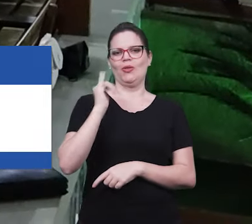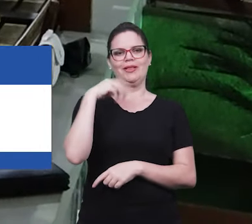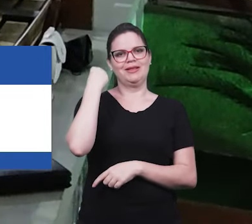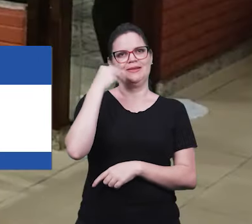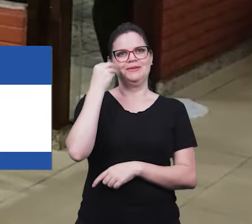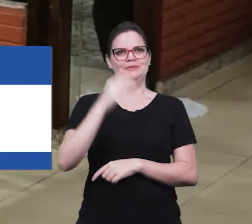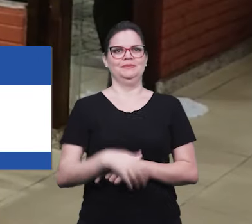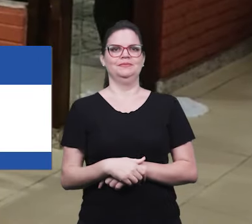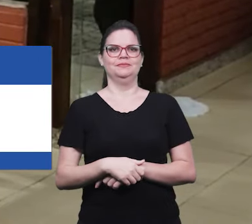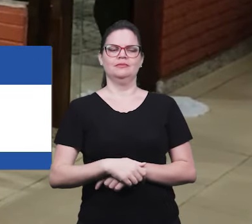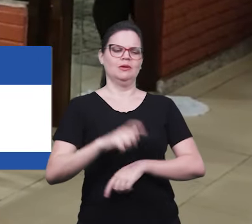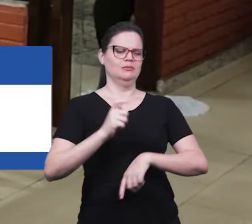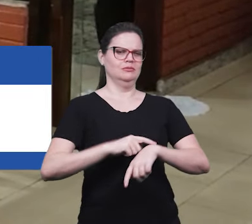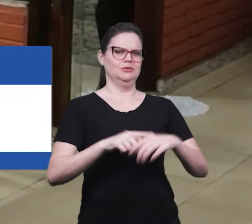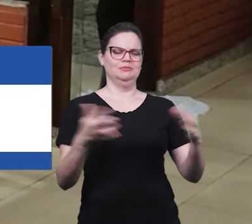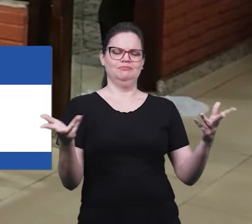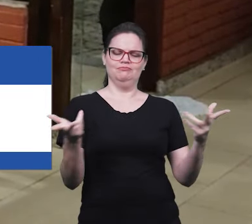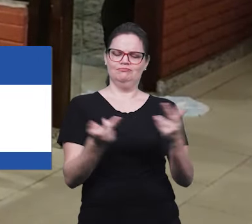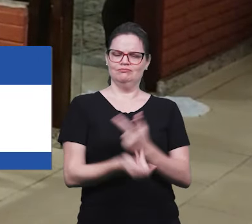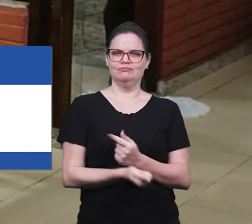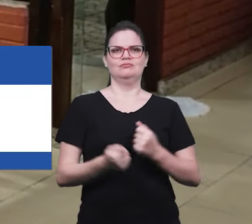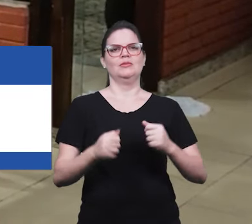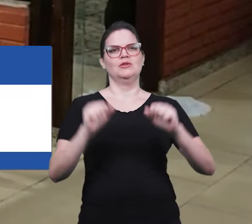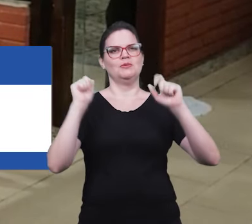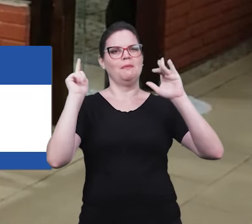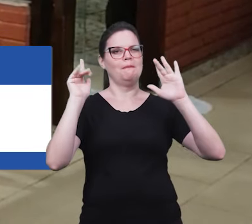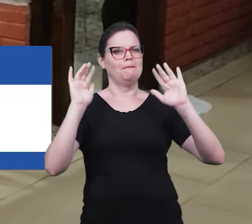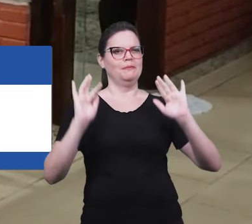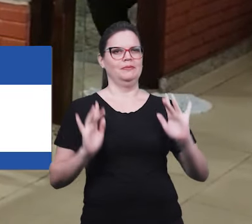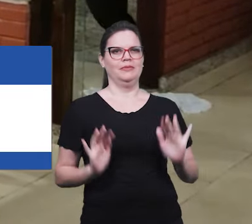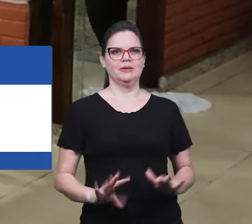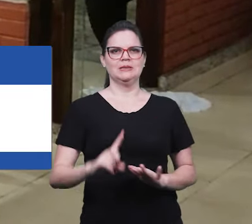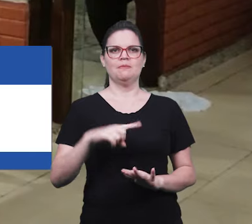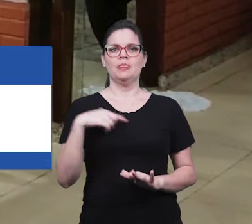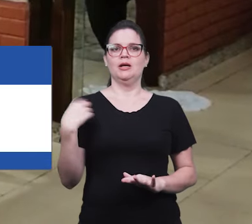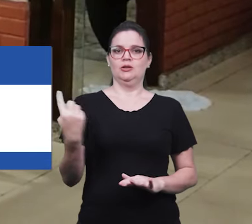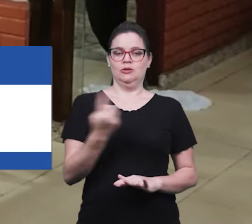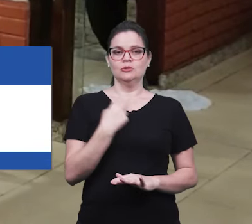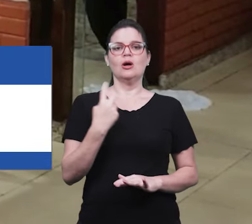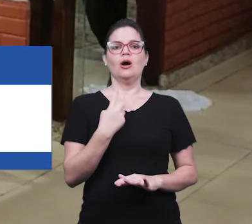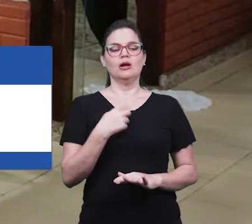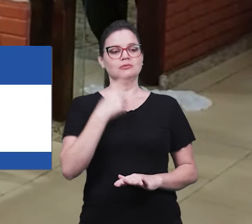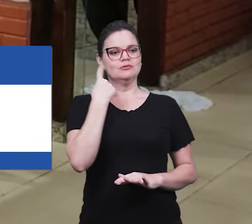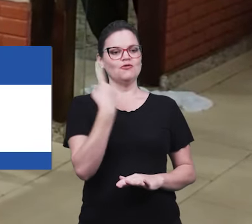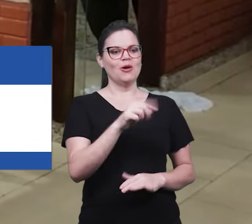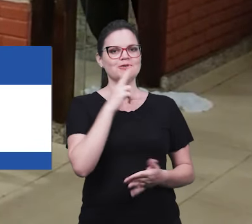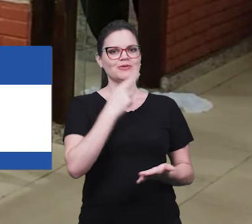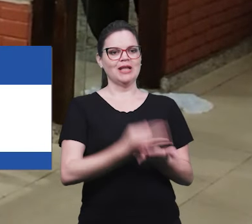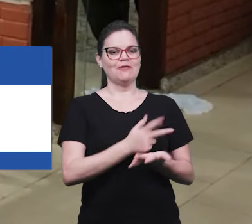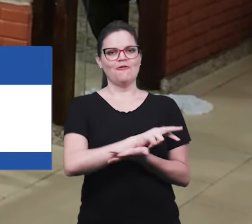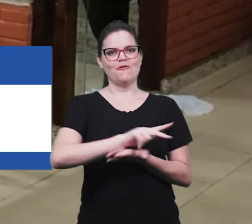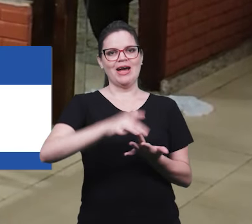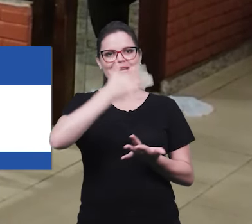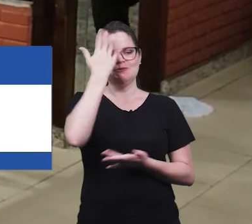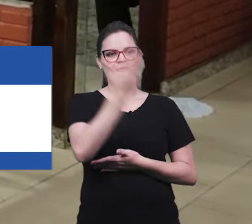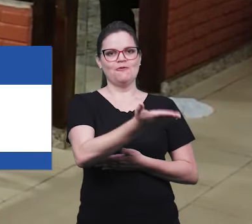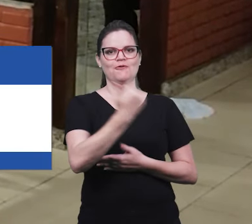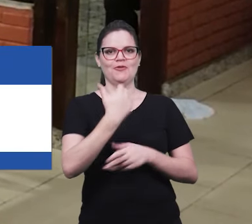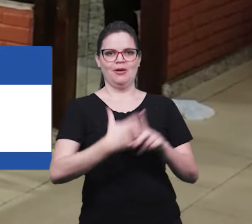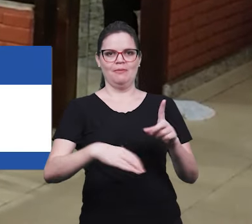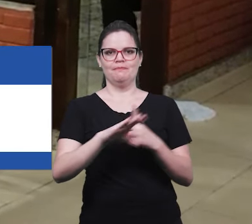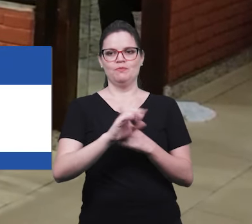vividas Foi um momento Sublime Foi um momento de bênçãos alcançamos várias almas e o Senhor nos abençoou